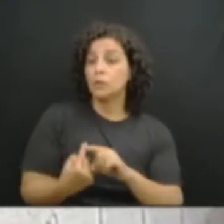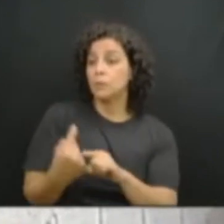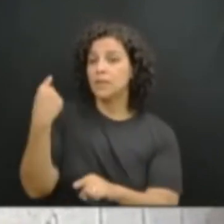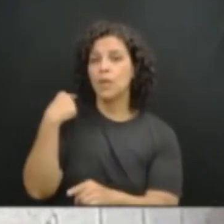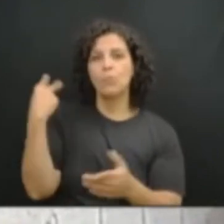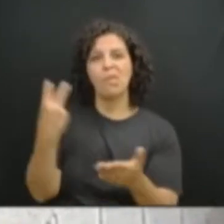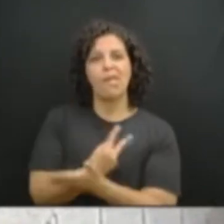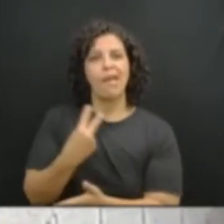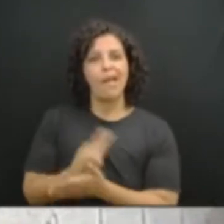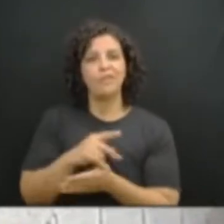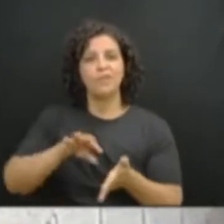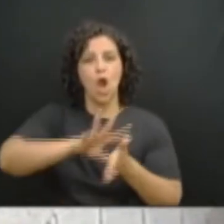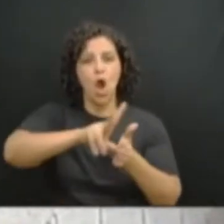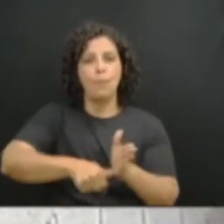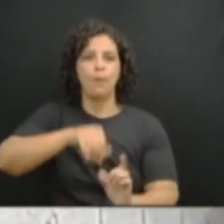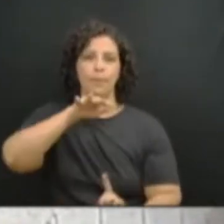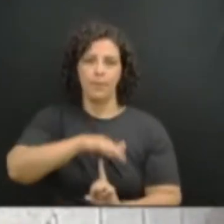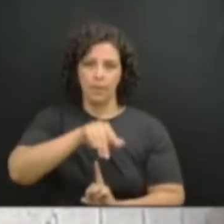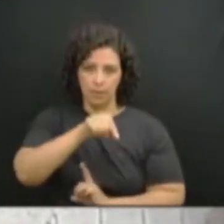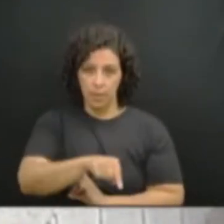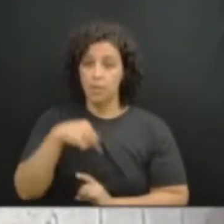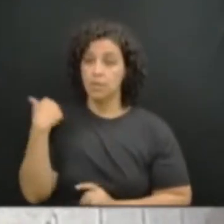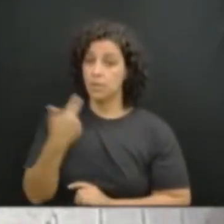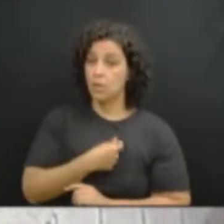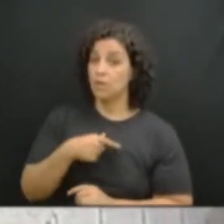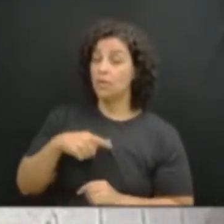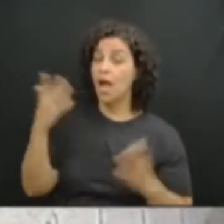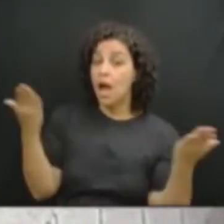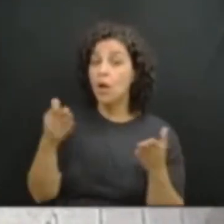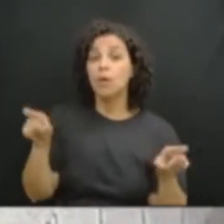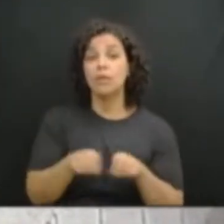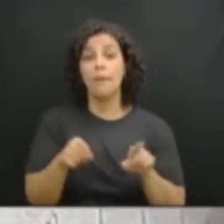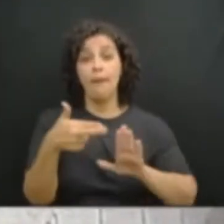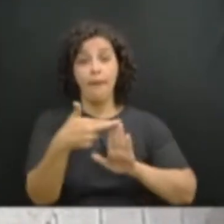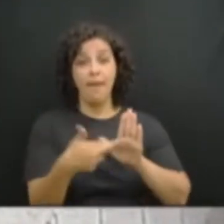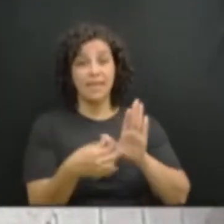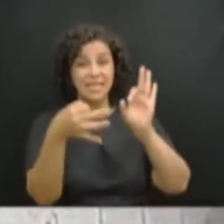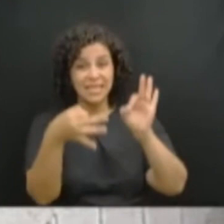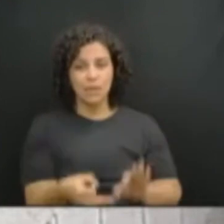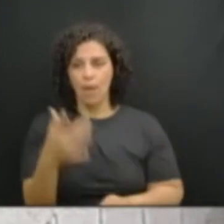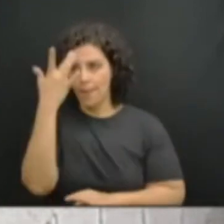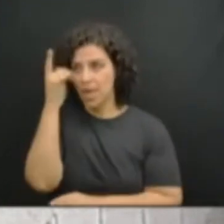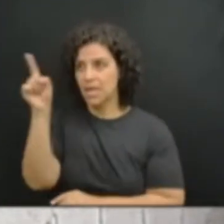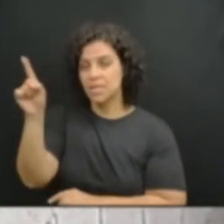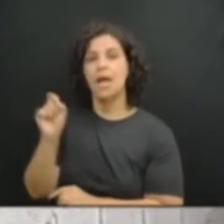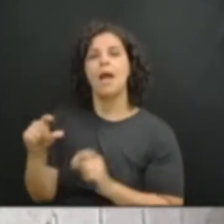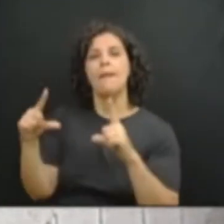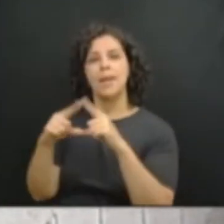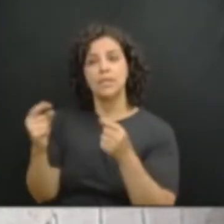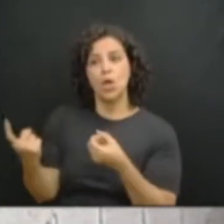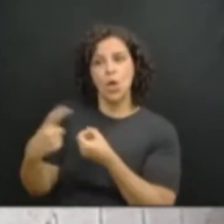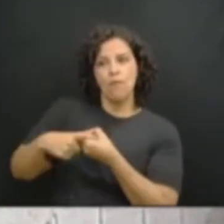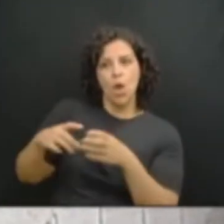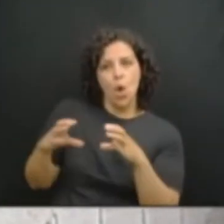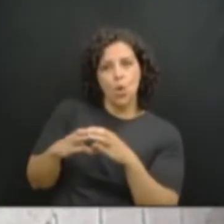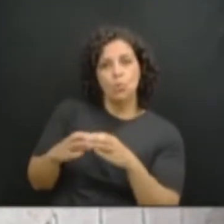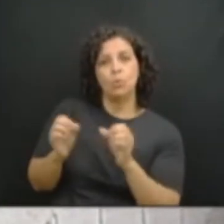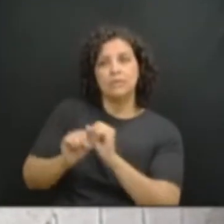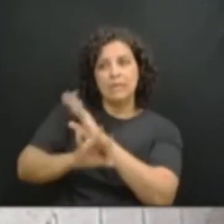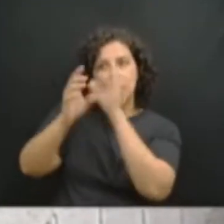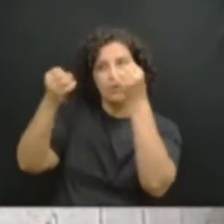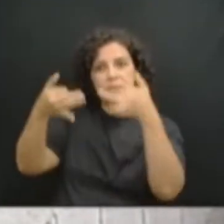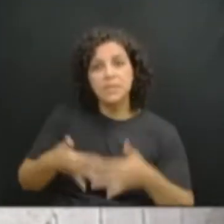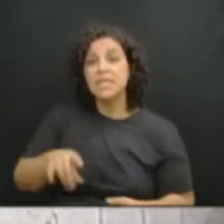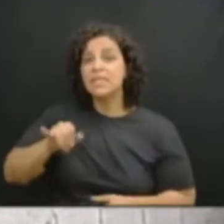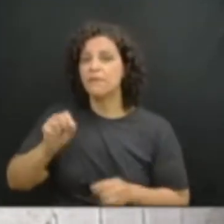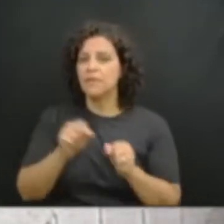passado lesionou o Paraná. E se a gente não tiver regras amanhã no convênio de cessão, que dizendo assim,